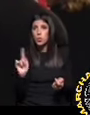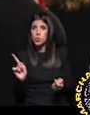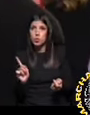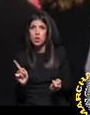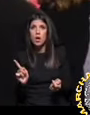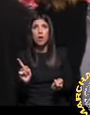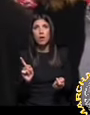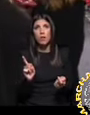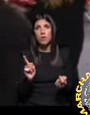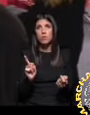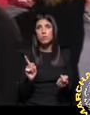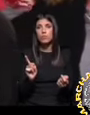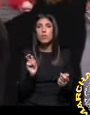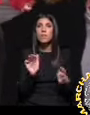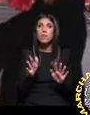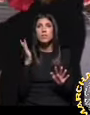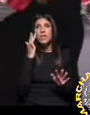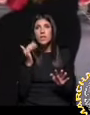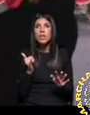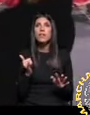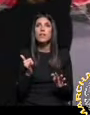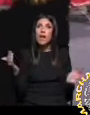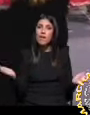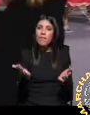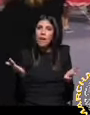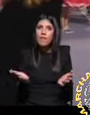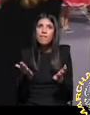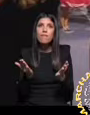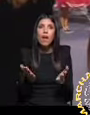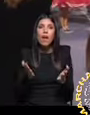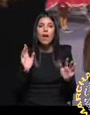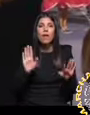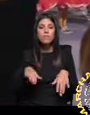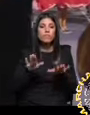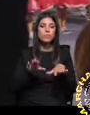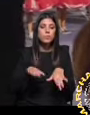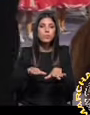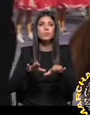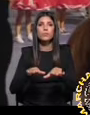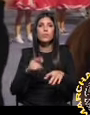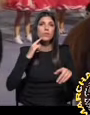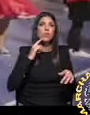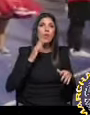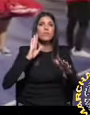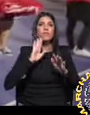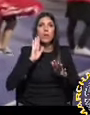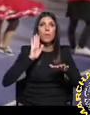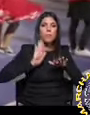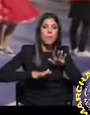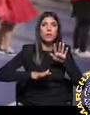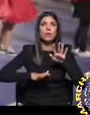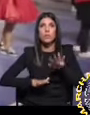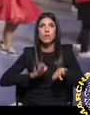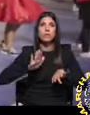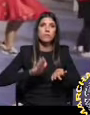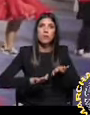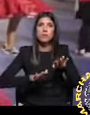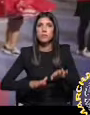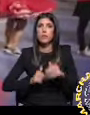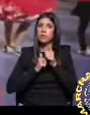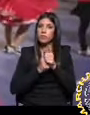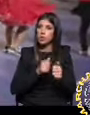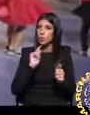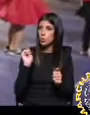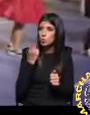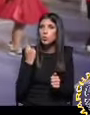sempre tentado que as marcações sejam feitas de acordo com aquilo que é pretendido. Um dos momentos